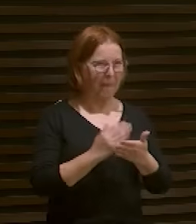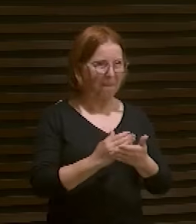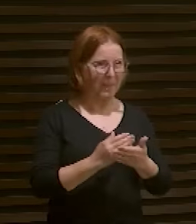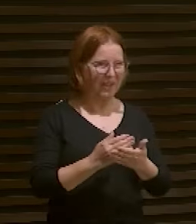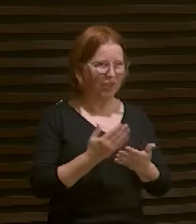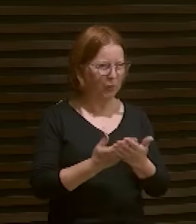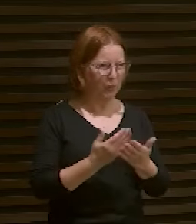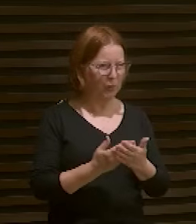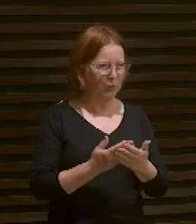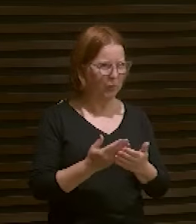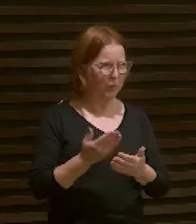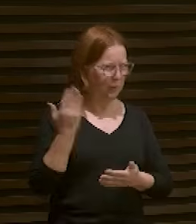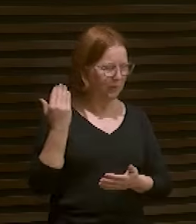atrás.